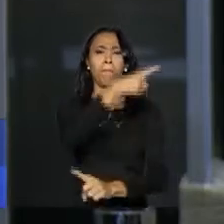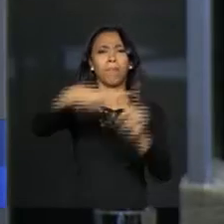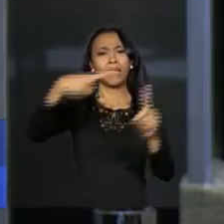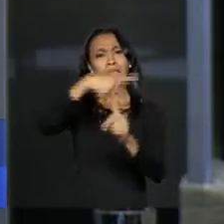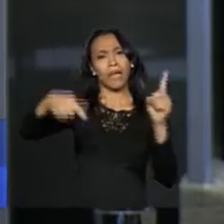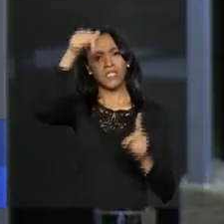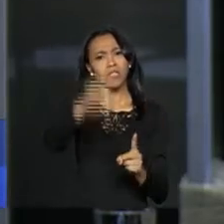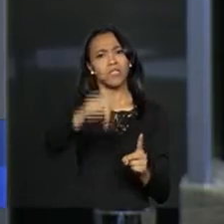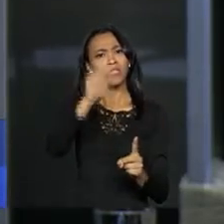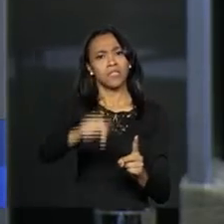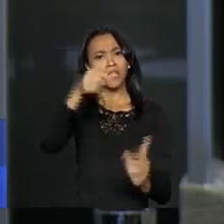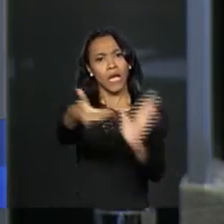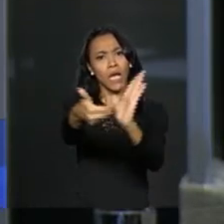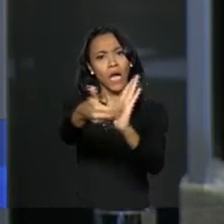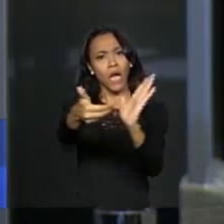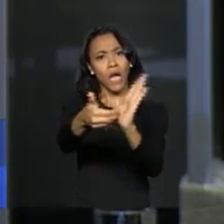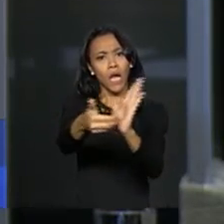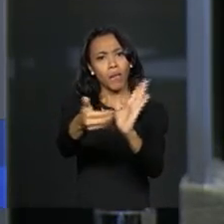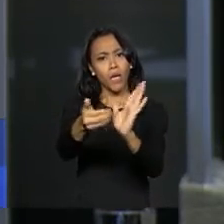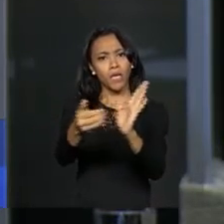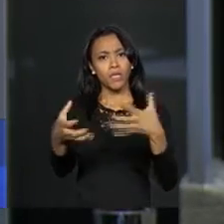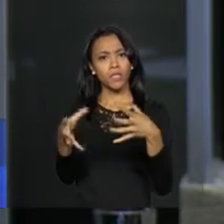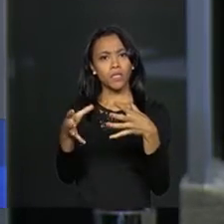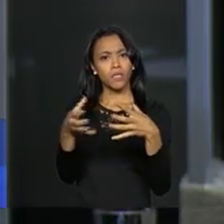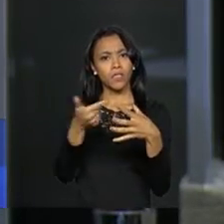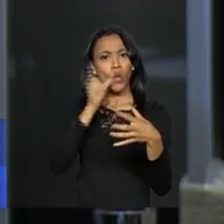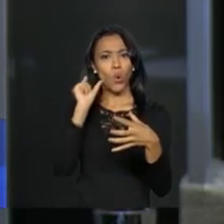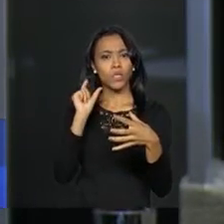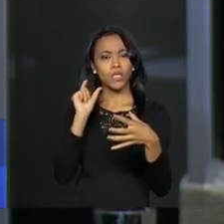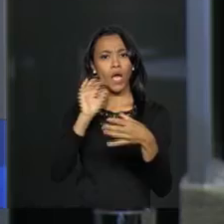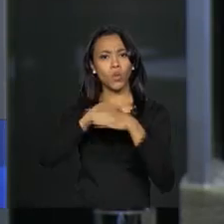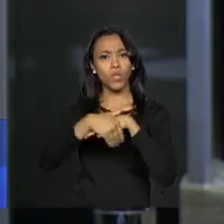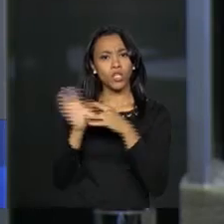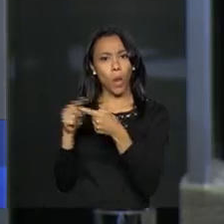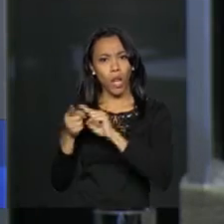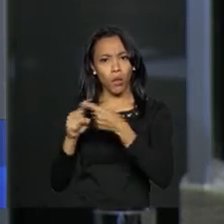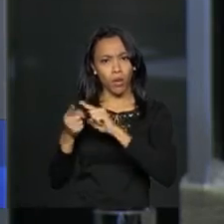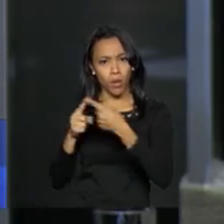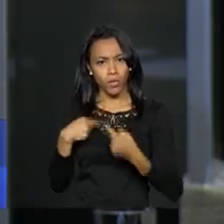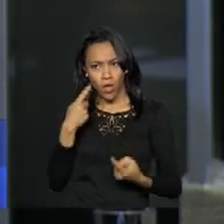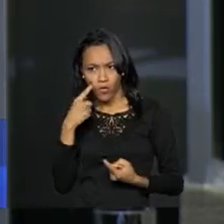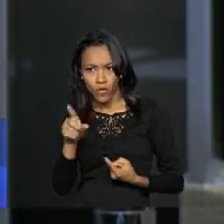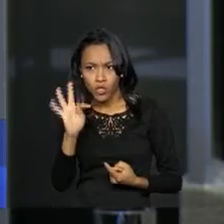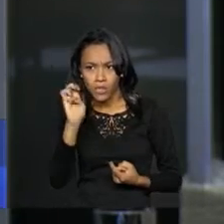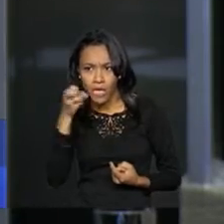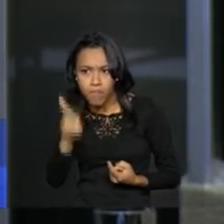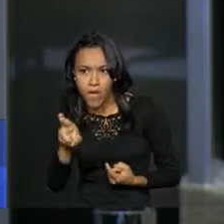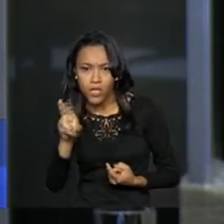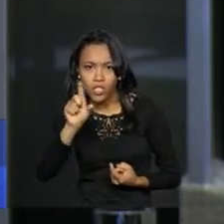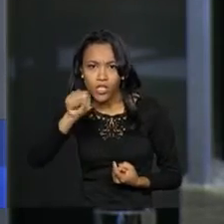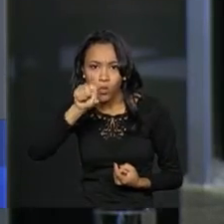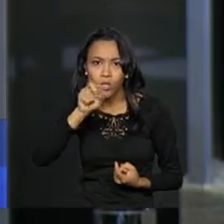dessa Câmara está participando dos banquetes, do banquete de ontem à noite. Eu vejo aqui, Temer já busca nomes para a economia e